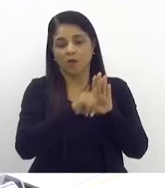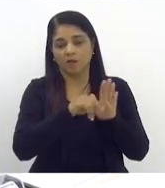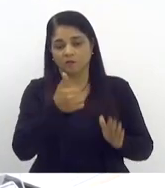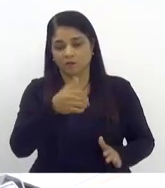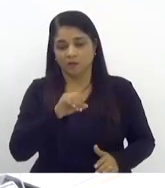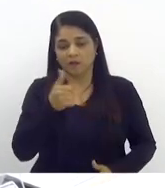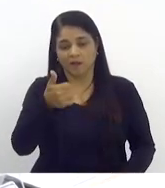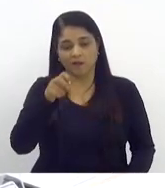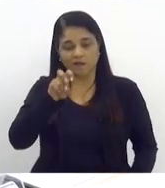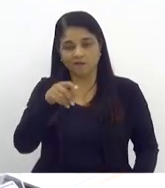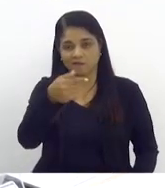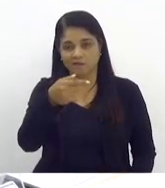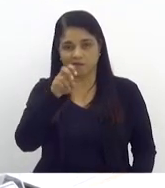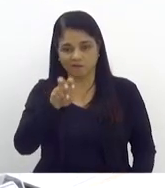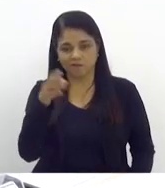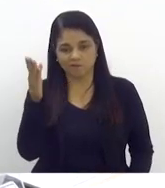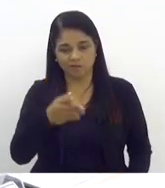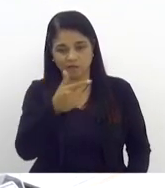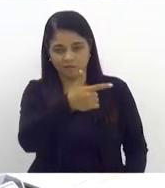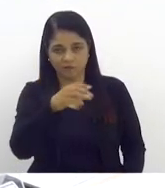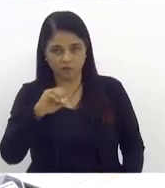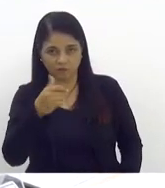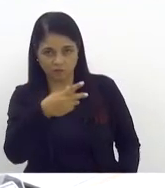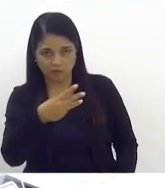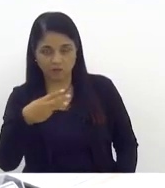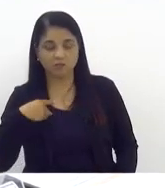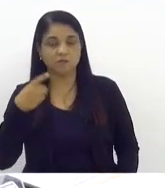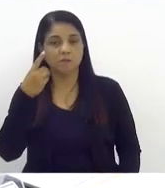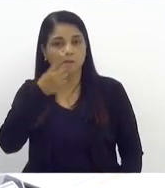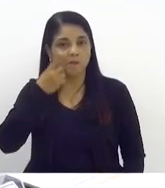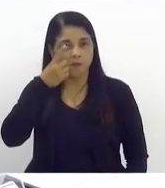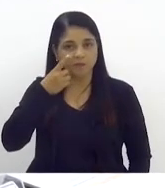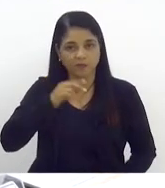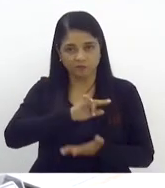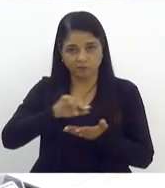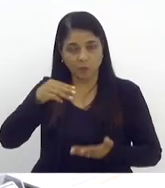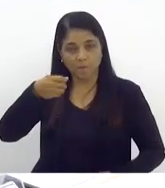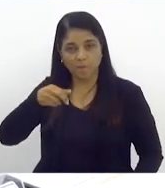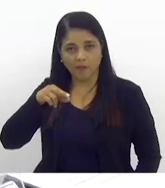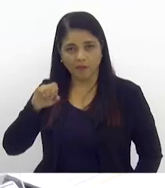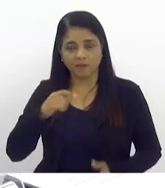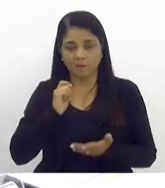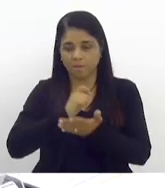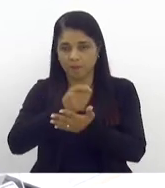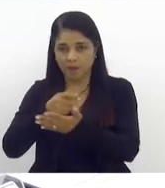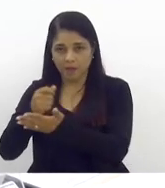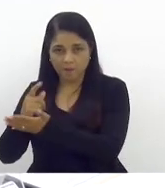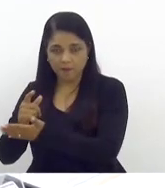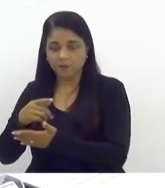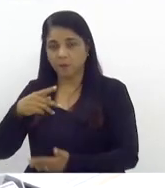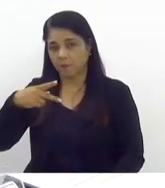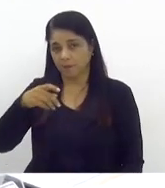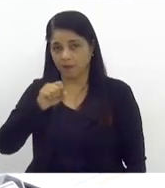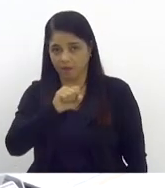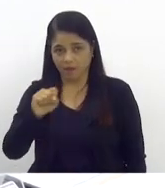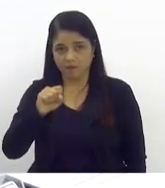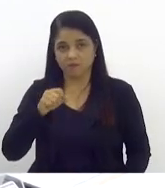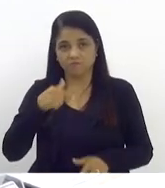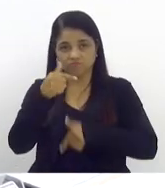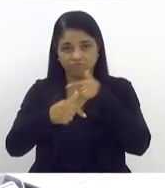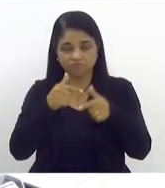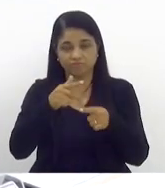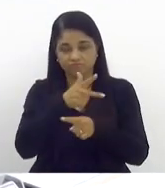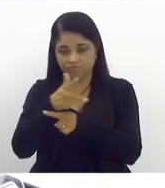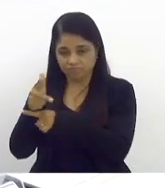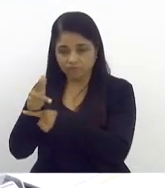1575 de 23, de autoria dos deputados Carlos Mink, Jair Oliveira e Marina do MST, que determina a inclusão de parâmetro de poeira sedimentável, PS, nos serviços de